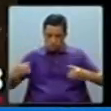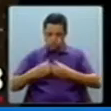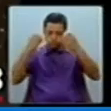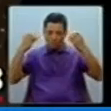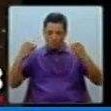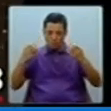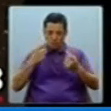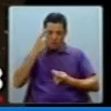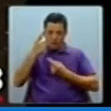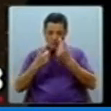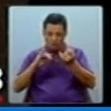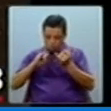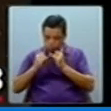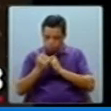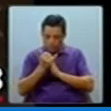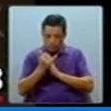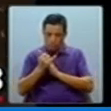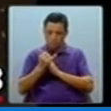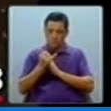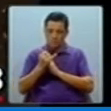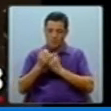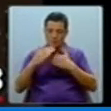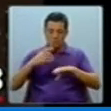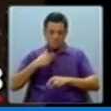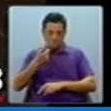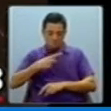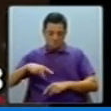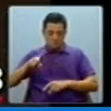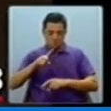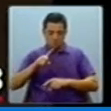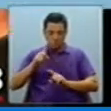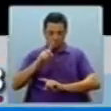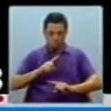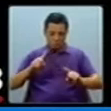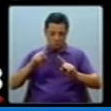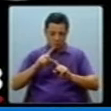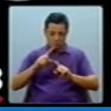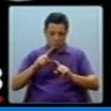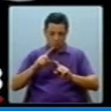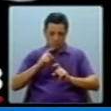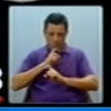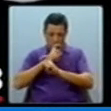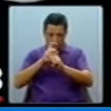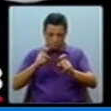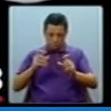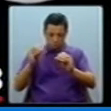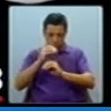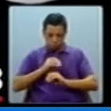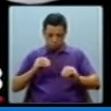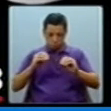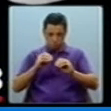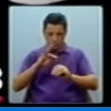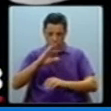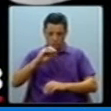são restos de crateras de impacto, e portanto nós não vamos criar muitos alarmismos, digamos assim, sobre a saúde de Phobos.